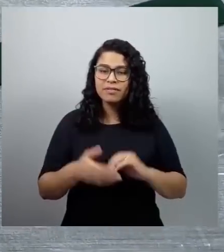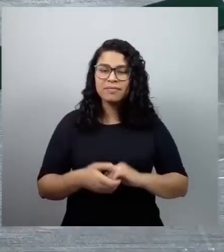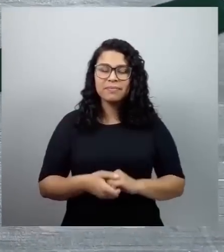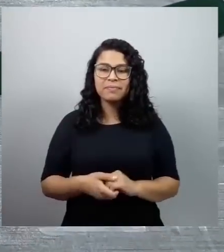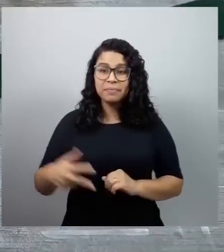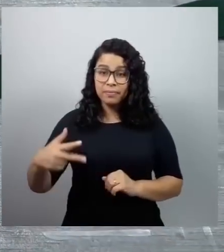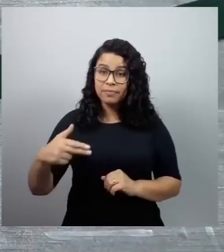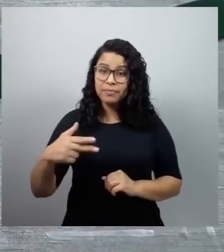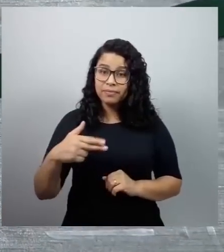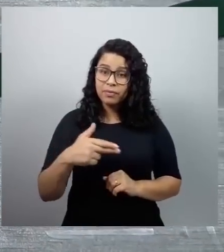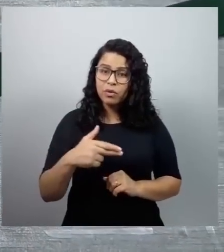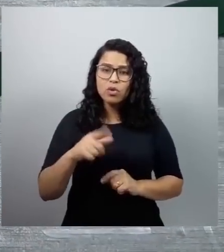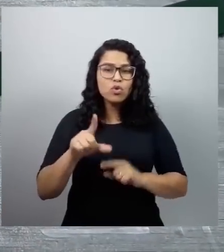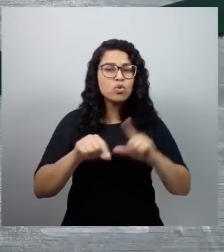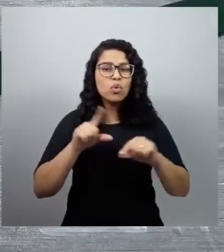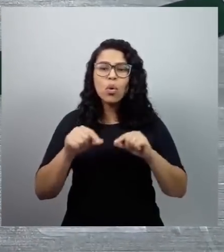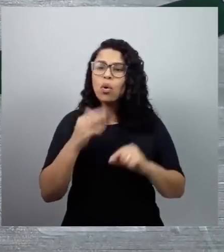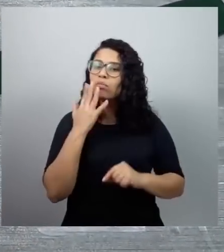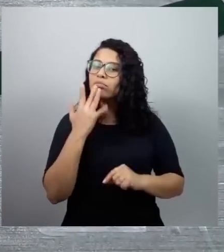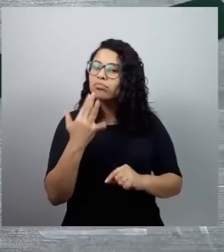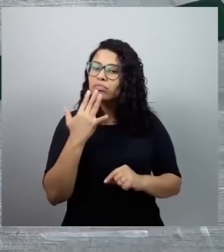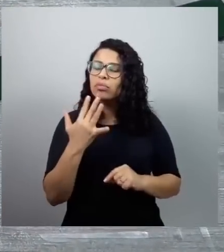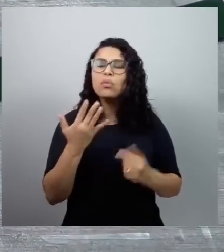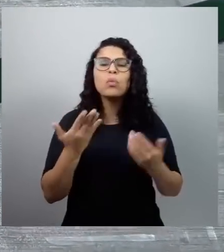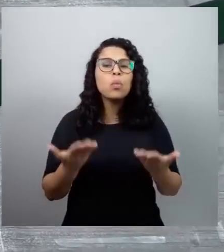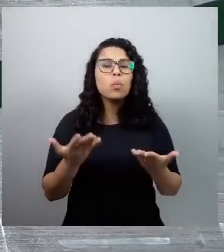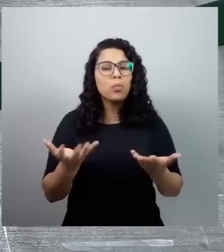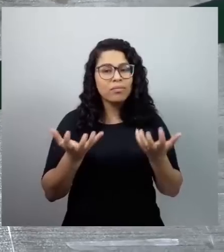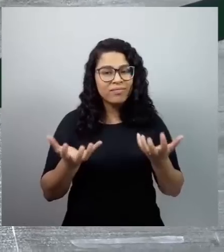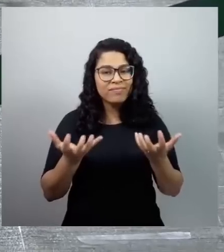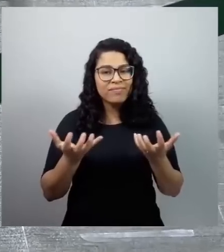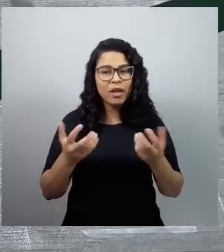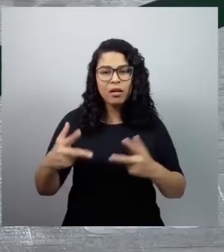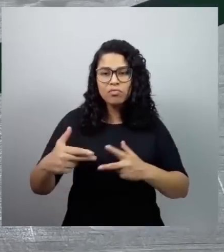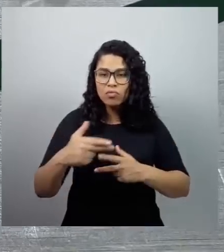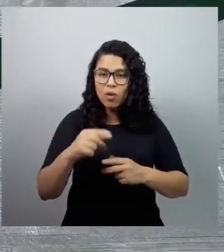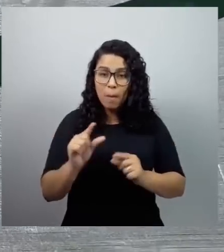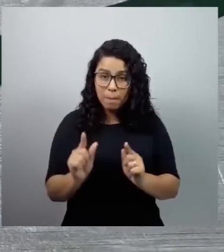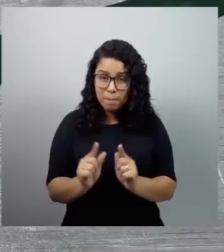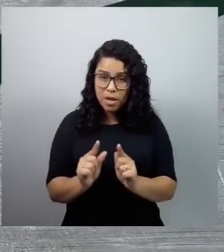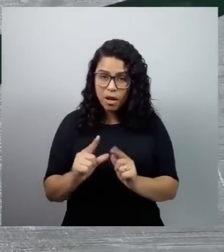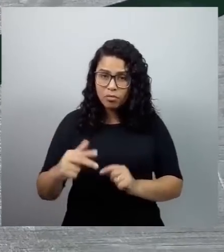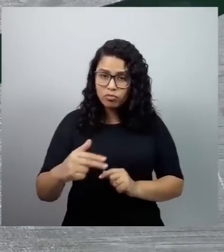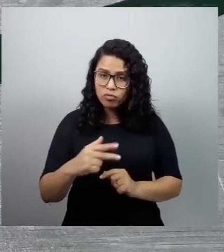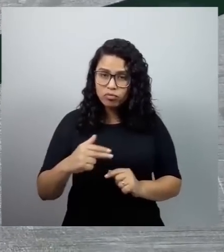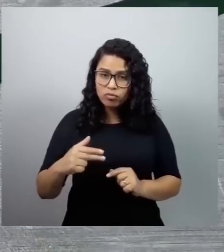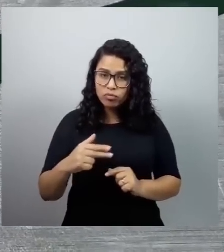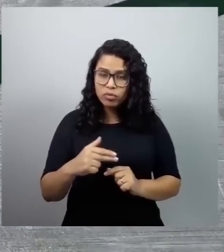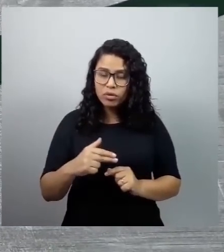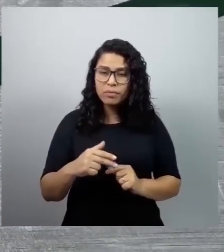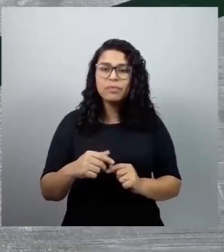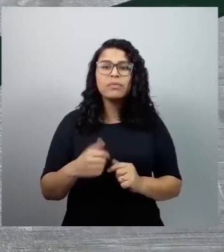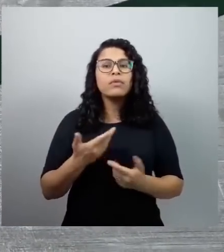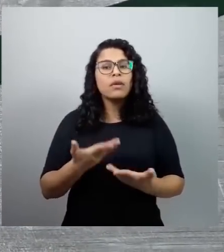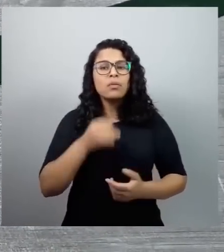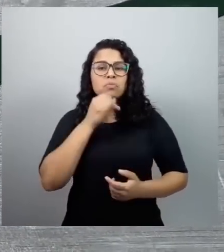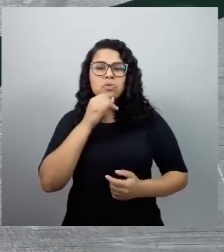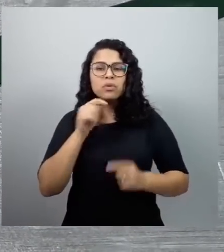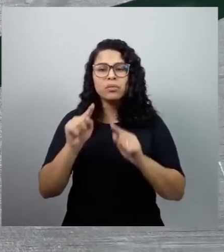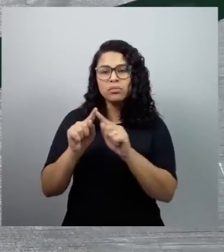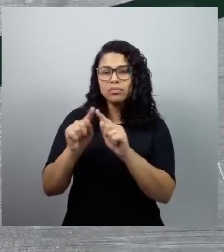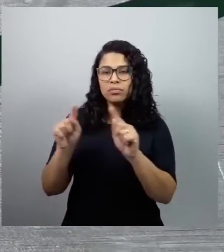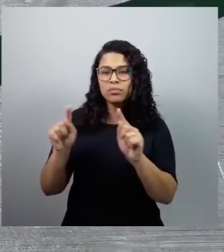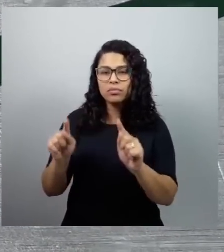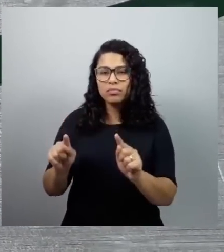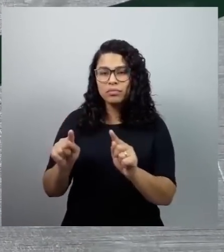revista, vocês escolhem a cor que quer, cortam uns pedacinhos pequenos, olha. Coloca pra fora do